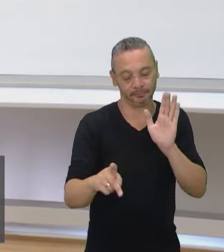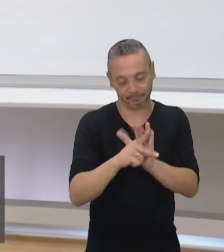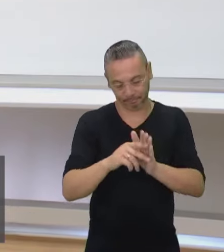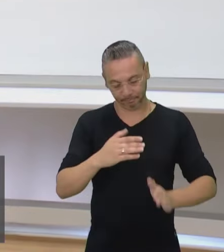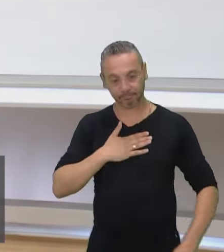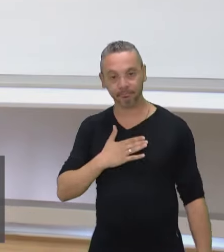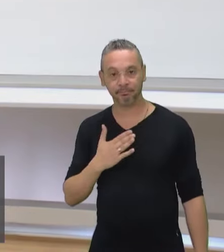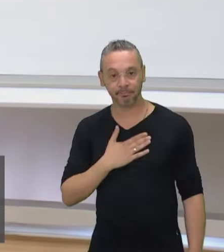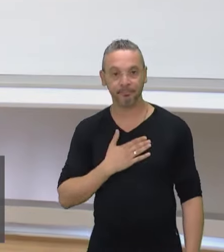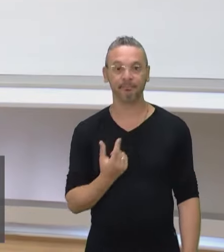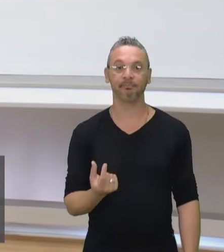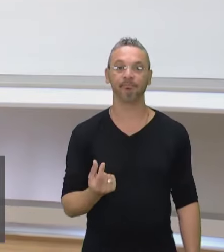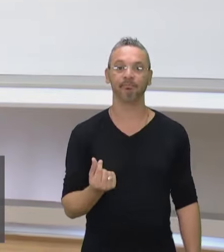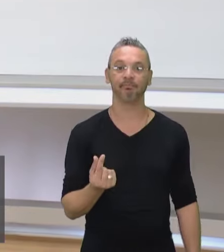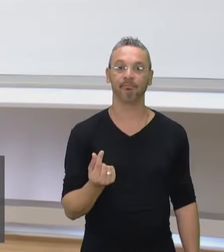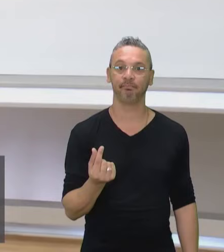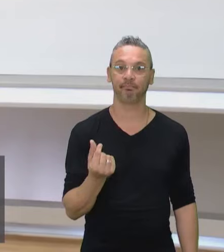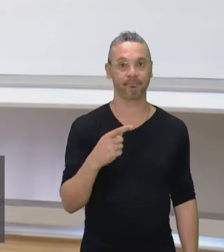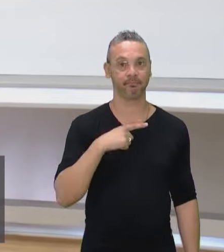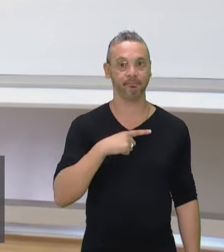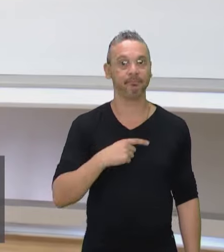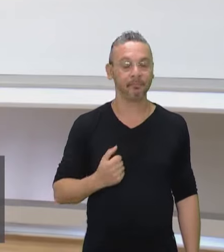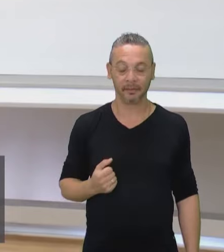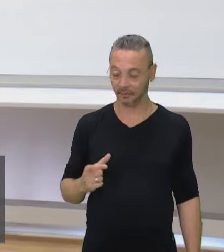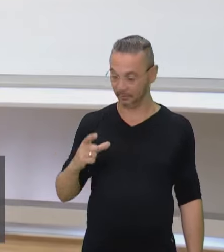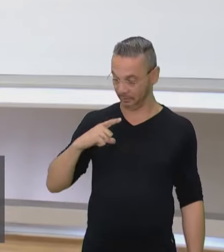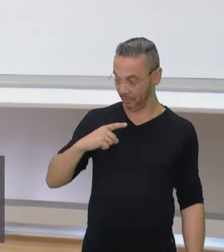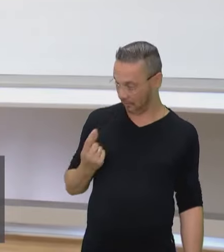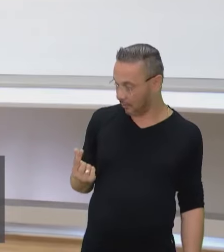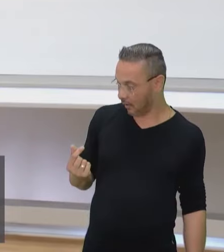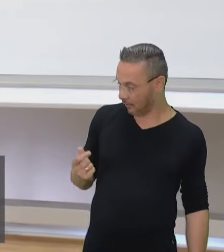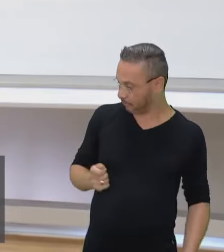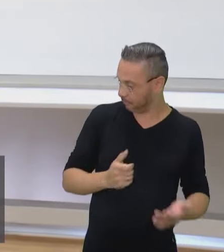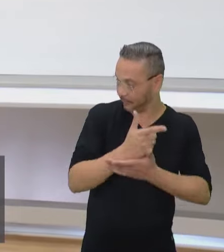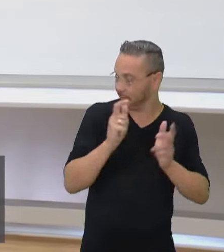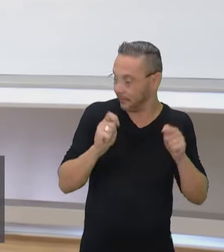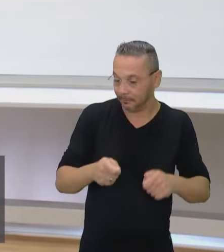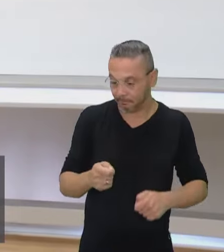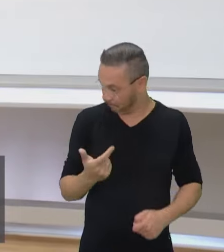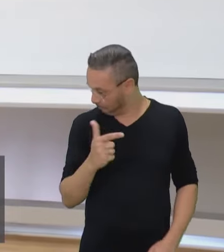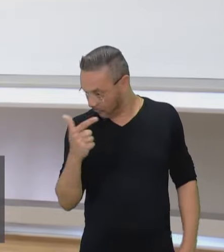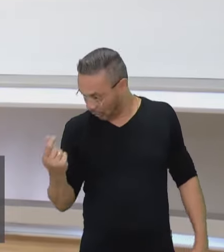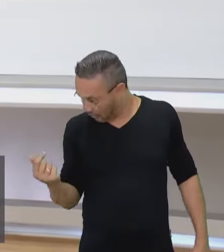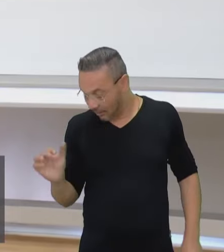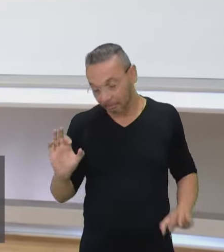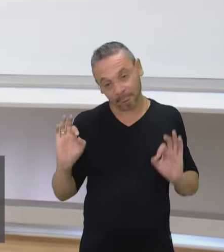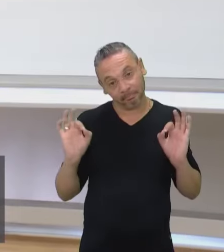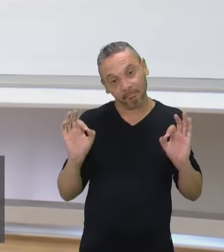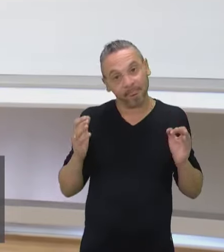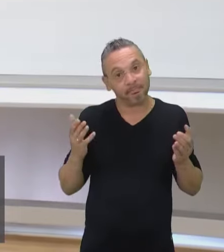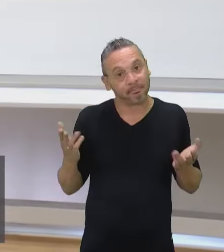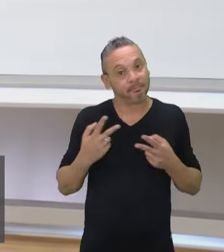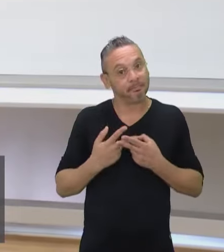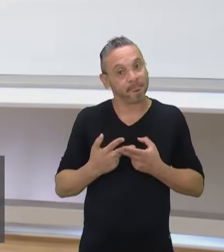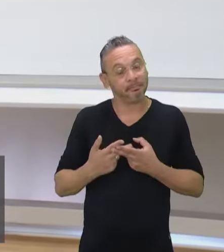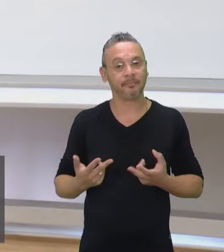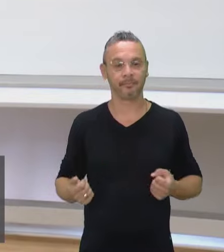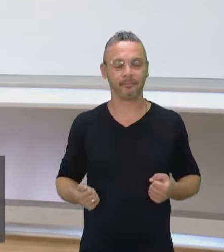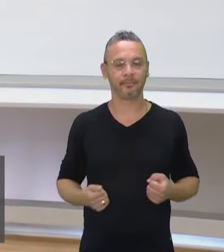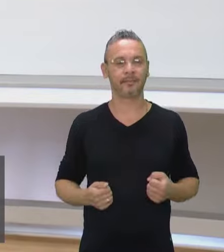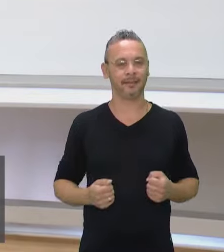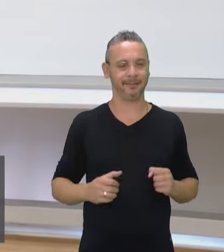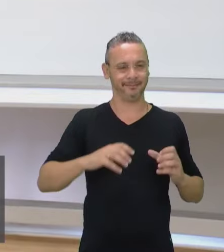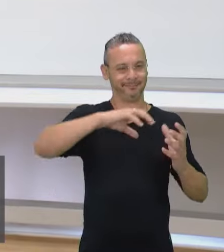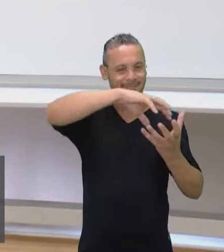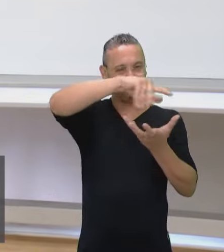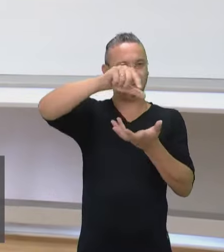Essa propriedade é o capital. Se você tem dinheiro, você tem. Se você não tem dinheiro, você não tem. E é isso aí, né? Então, em alguns lugares do